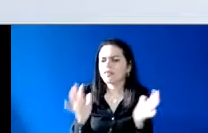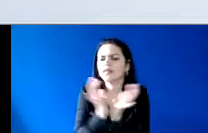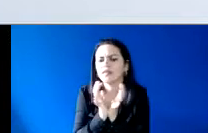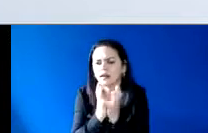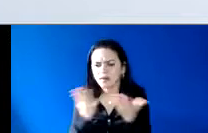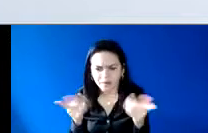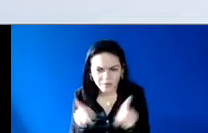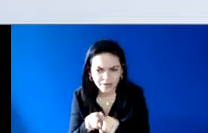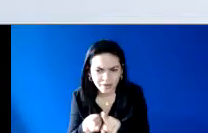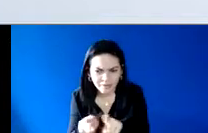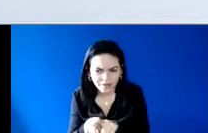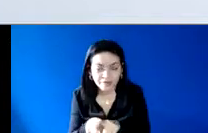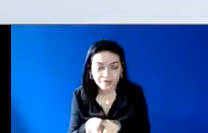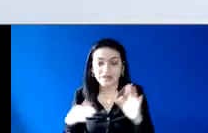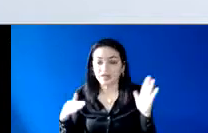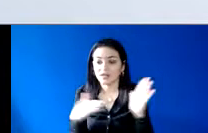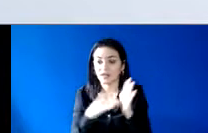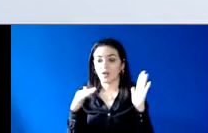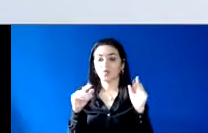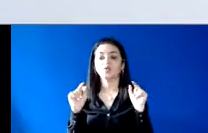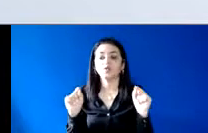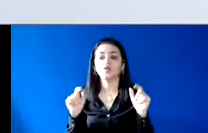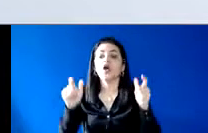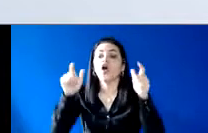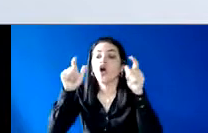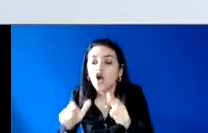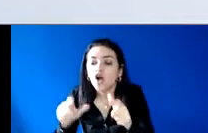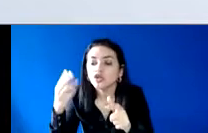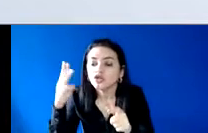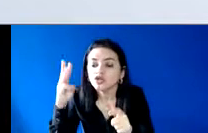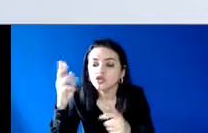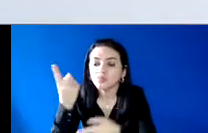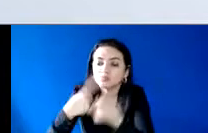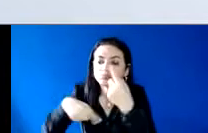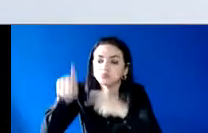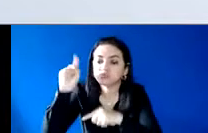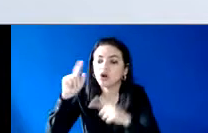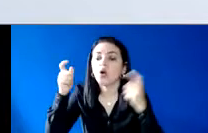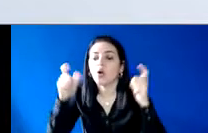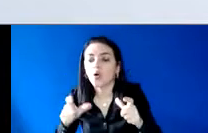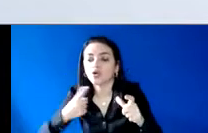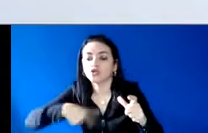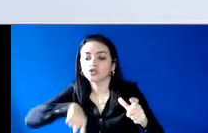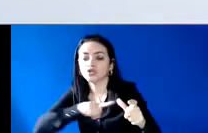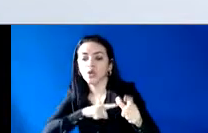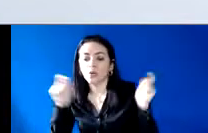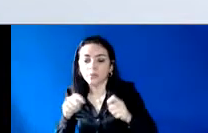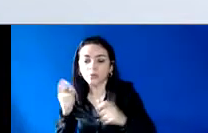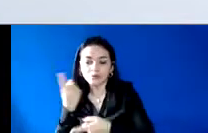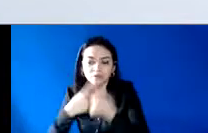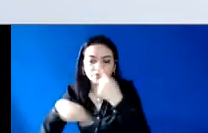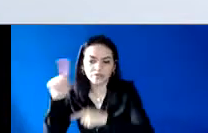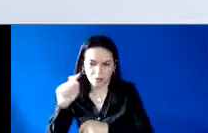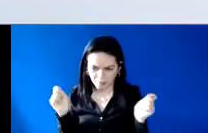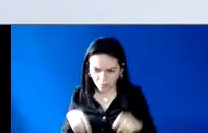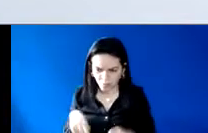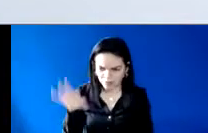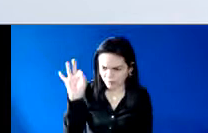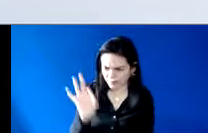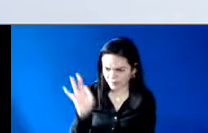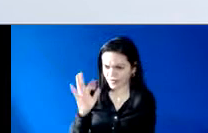mesmo. Já fiz perguntas demais. Onde é que o Maranhão quer ir? Até onde nós podemos ir? Nós podemos ter uma taxa de mortalidade